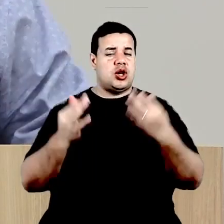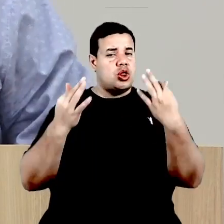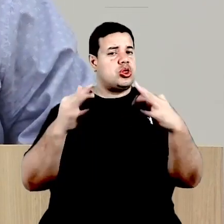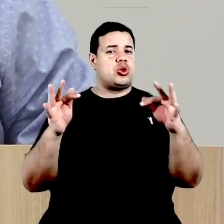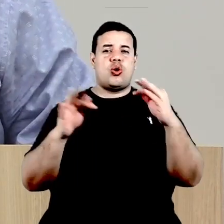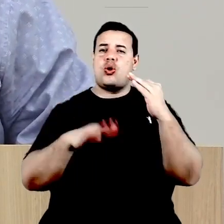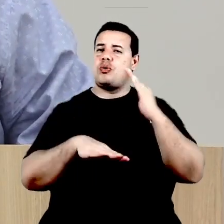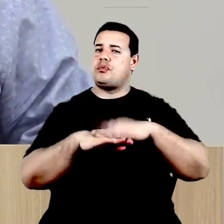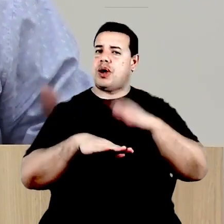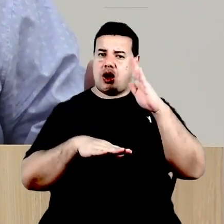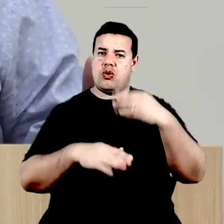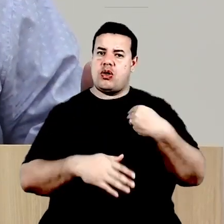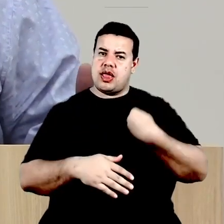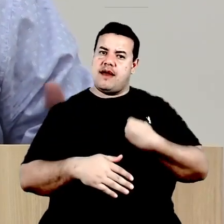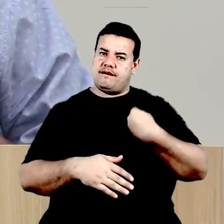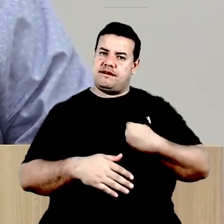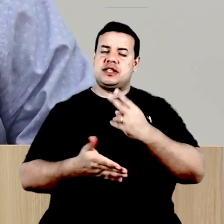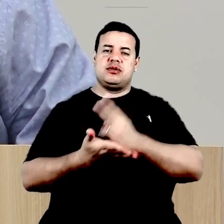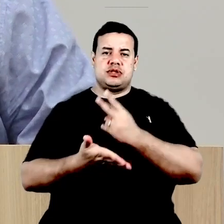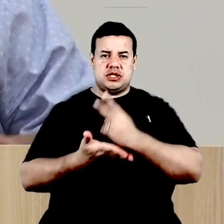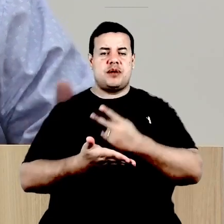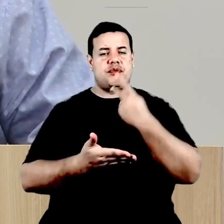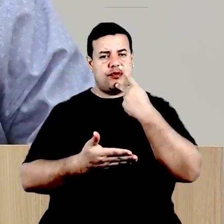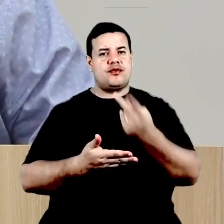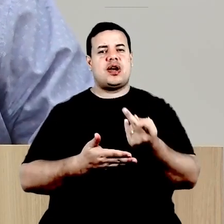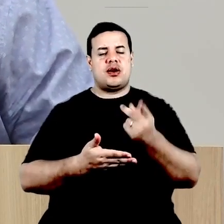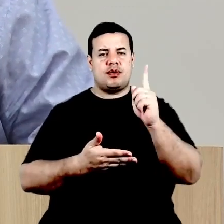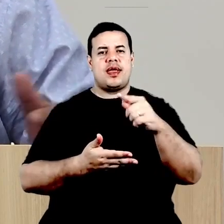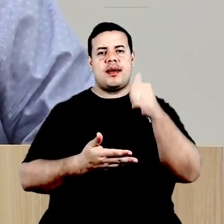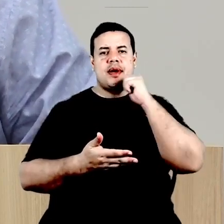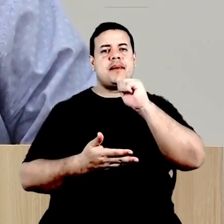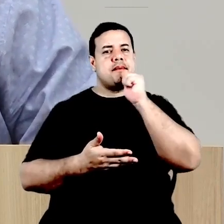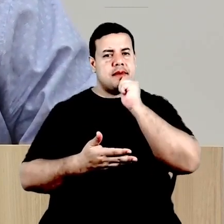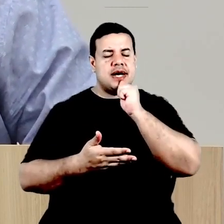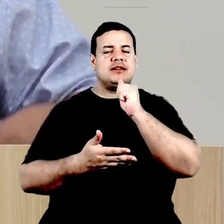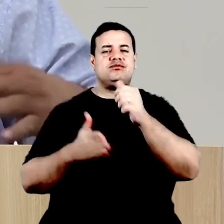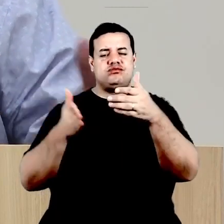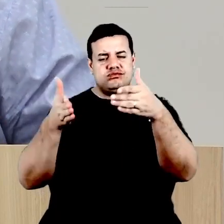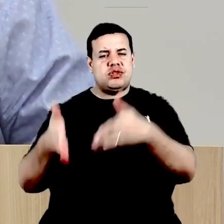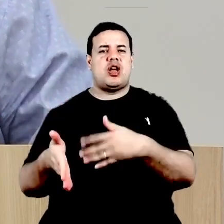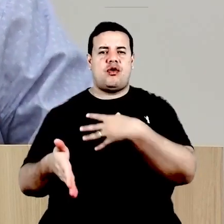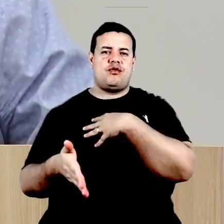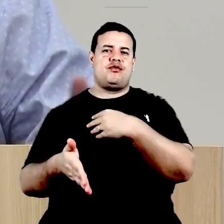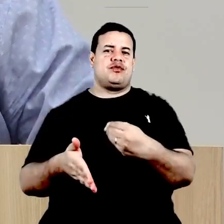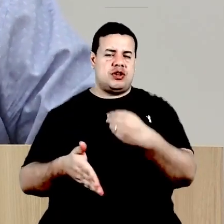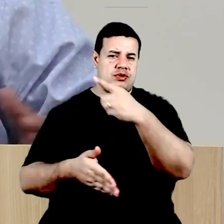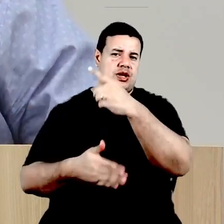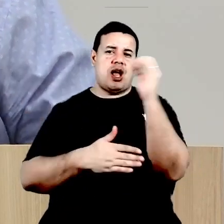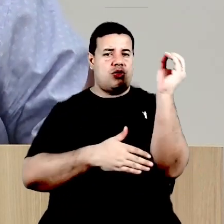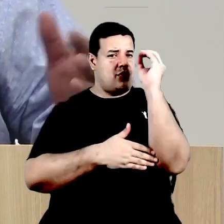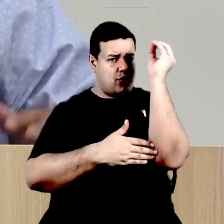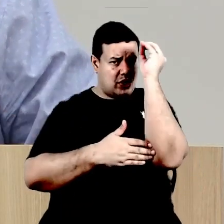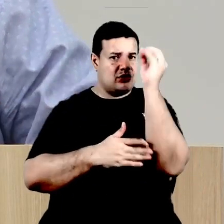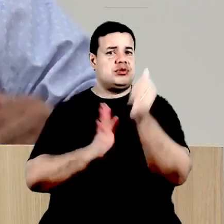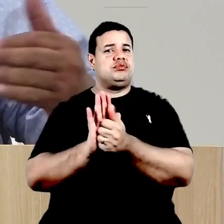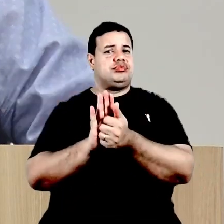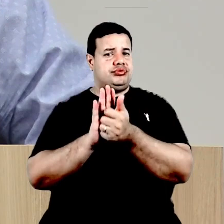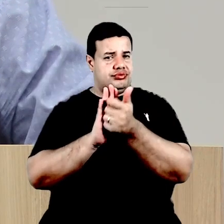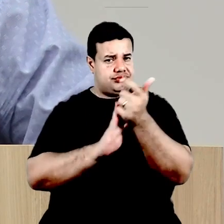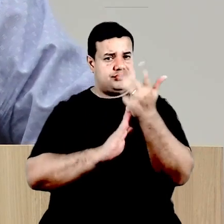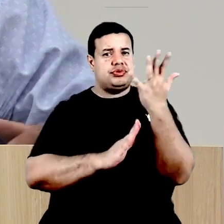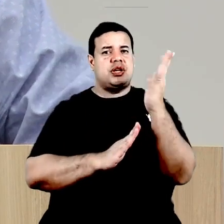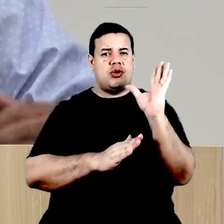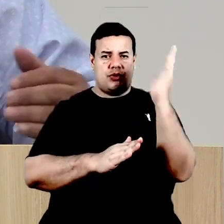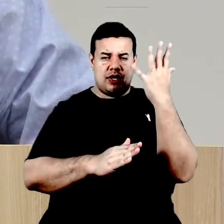vida eu sempre falo é uma mãe enterrar um filho e lá no Rio Grande do Sul está acontecendo isso vice-versa tanto